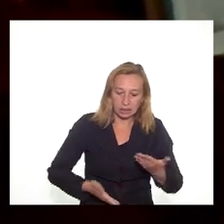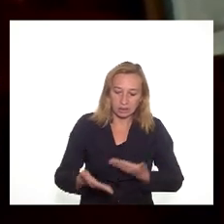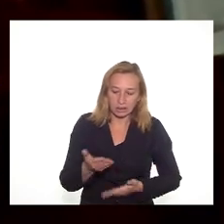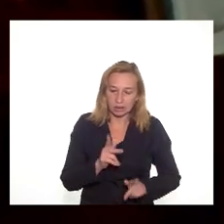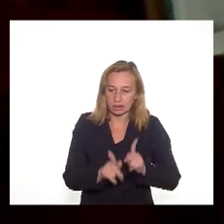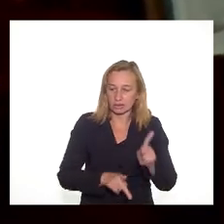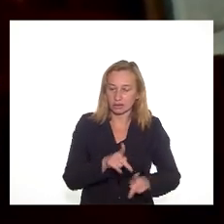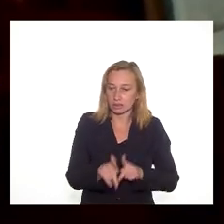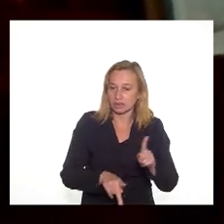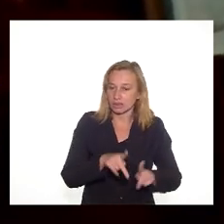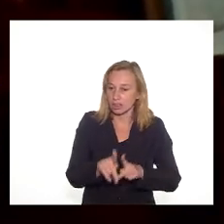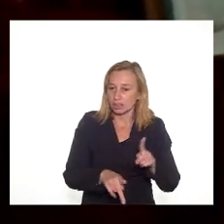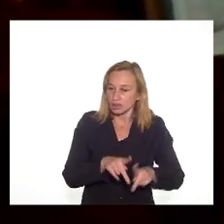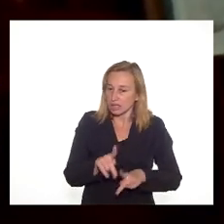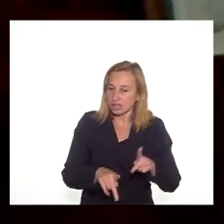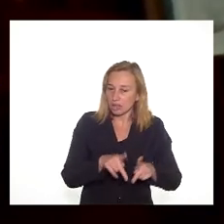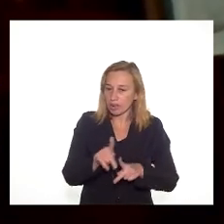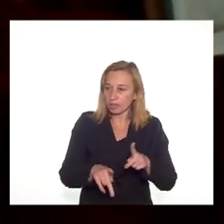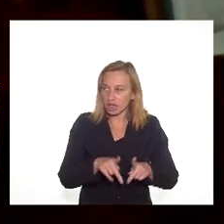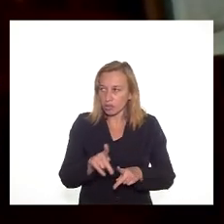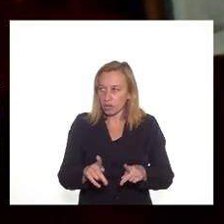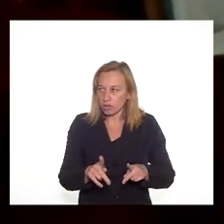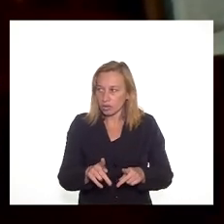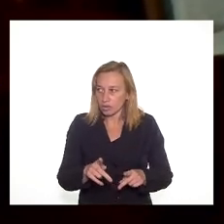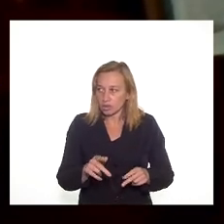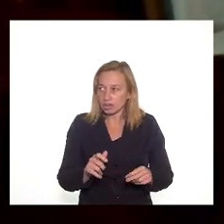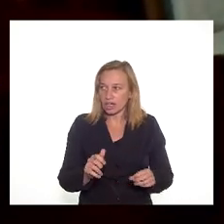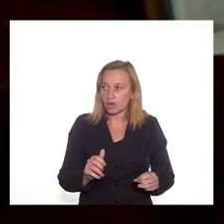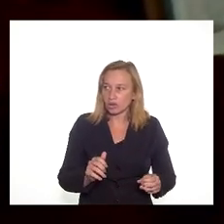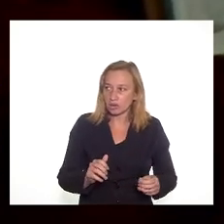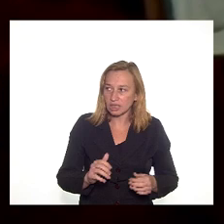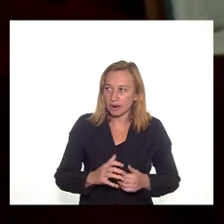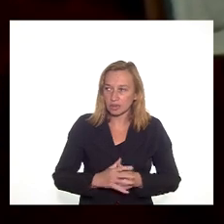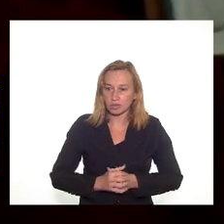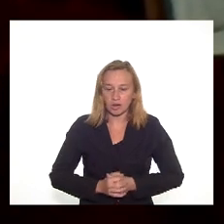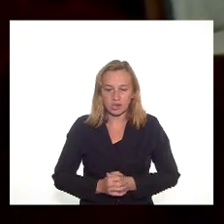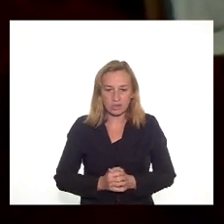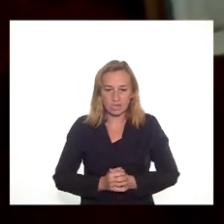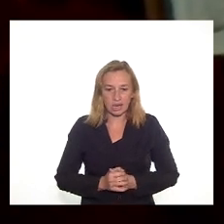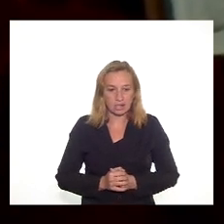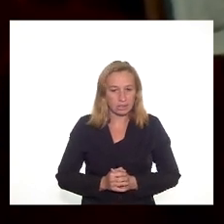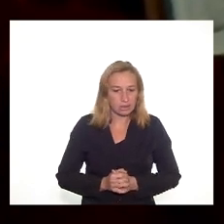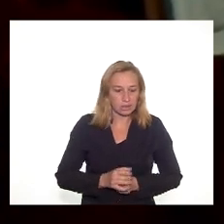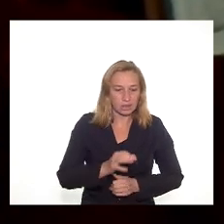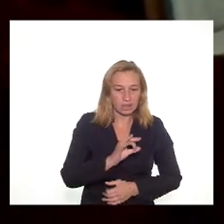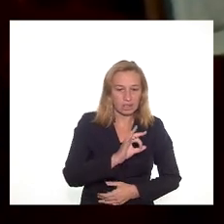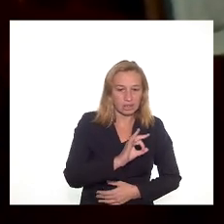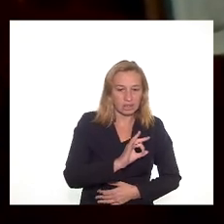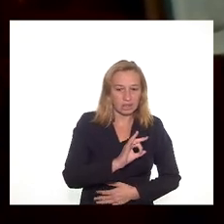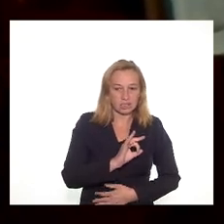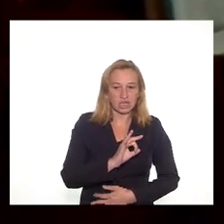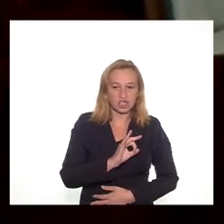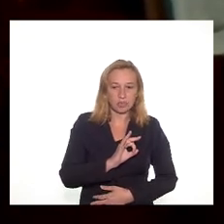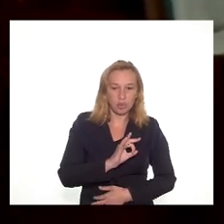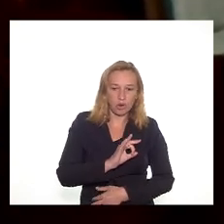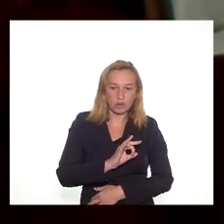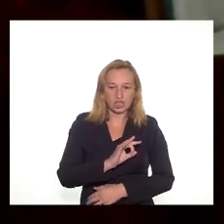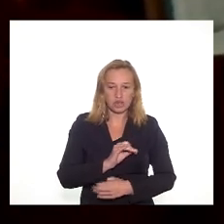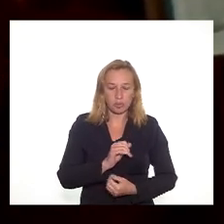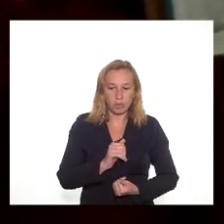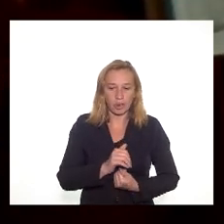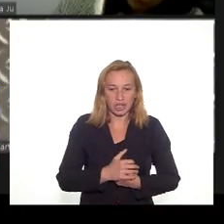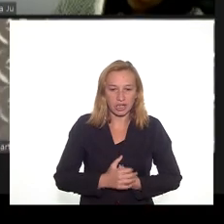e acredito que um dos lugares mais bonitos do estado do Rio de Janeiro, né, vai ser preservado para as futuras gerações. Parabéns,